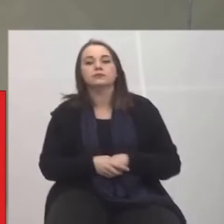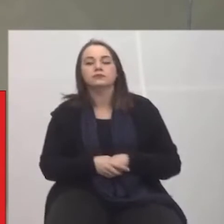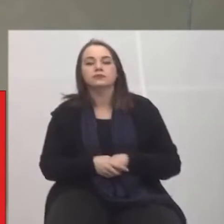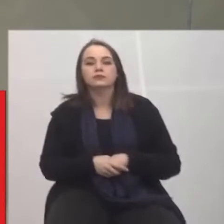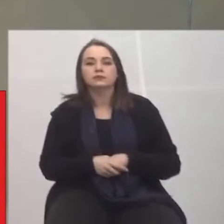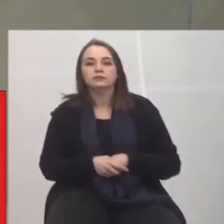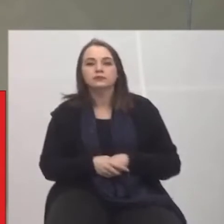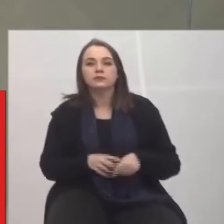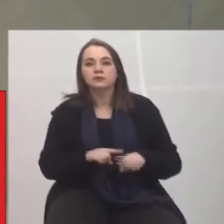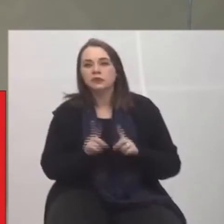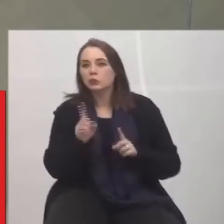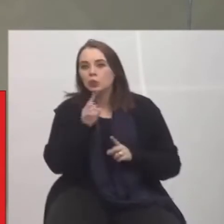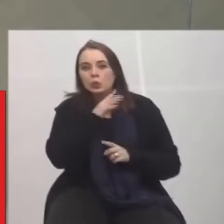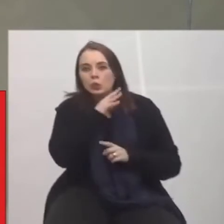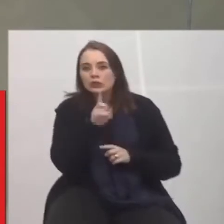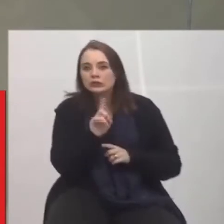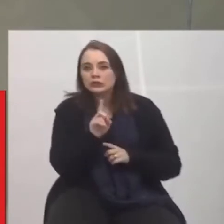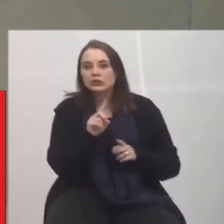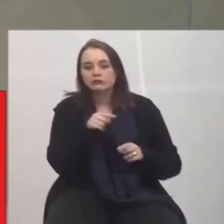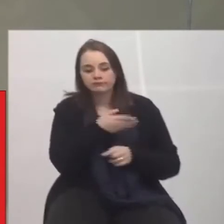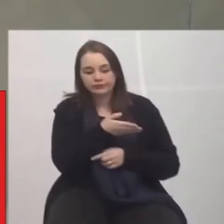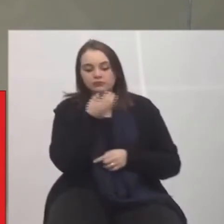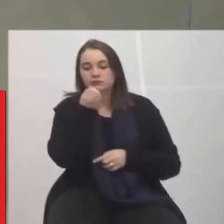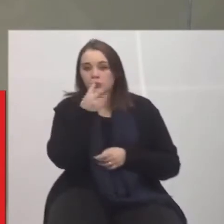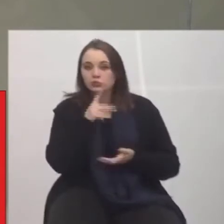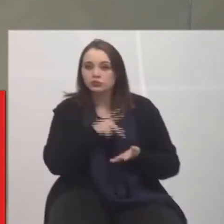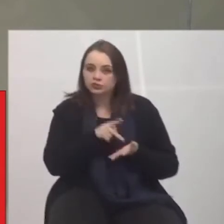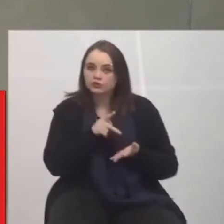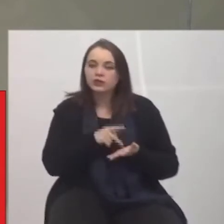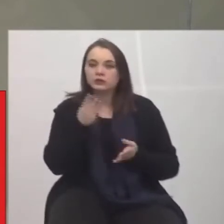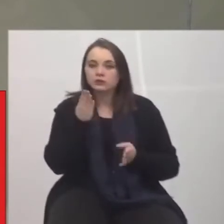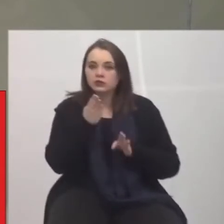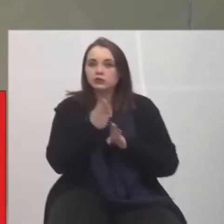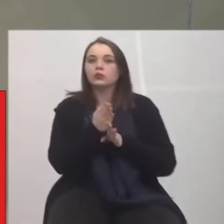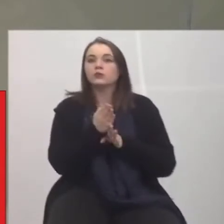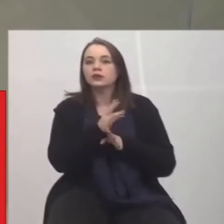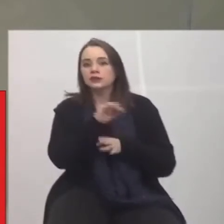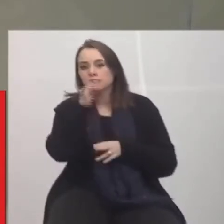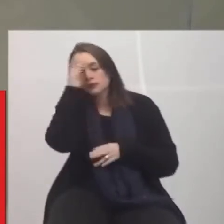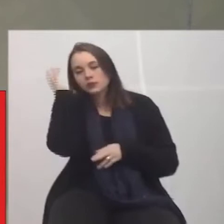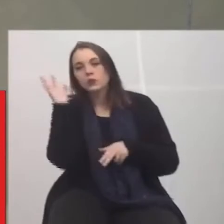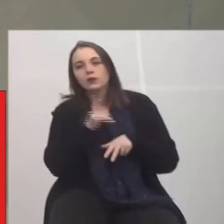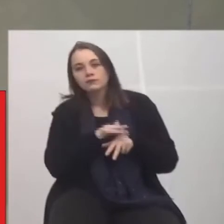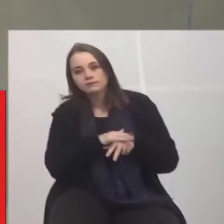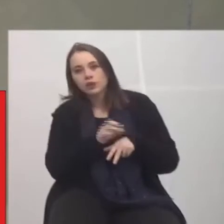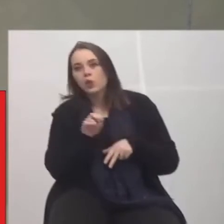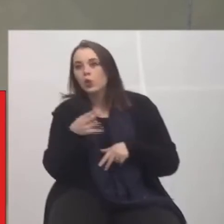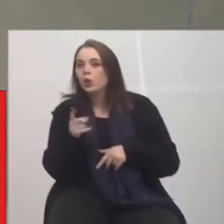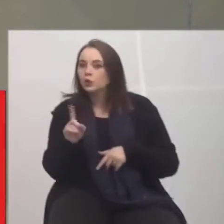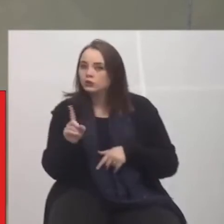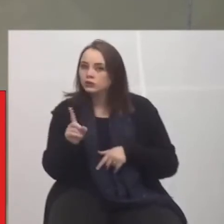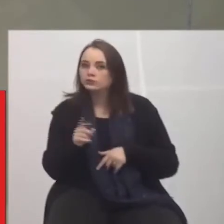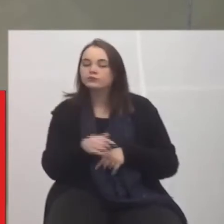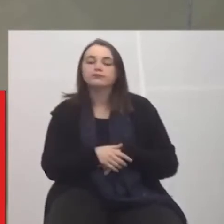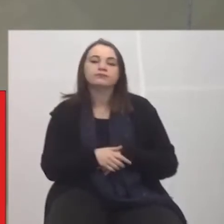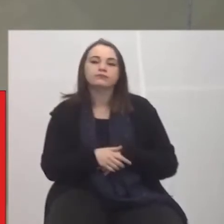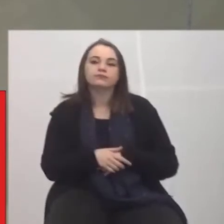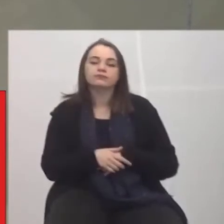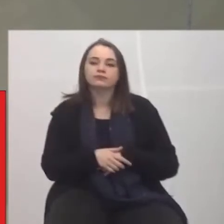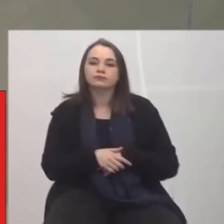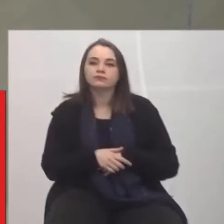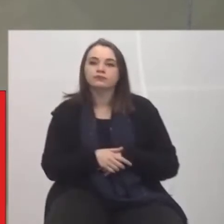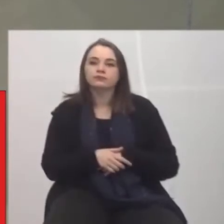não é ruim, na verdade foi muito bom para o diagnóstico ser feito de uma maneira mais rápida,